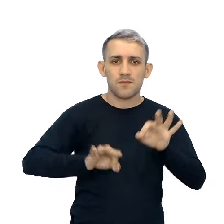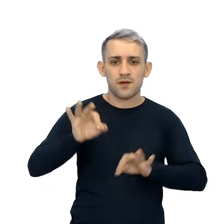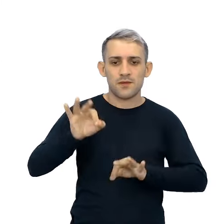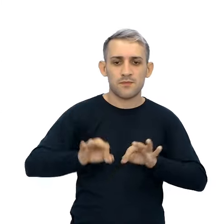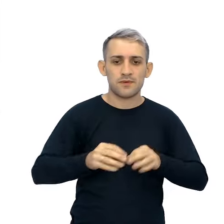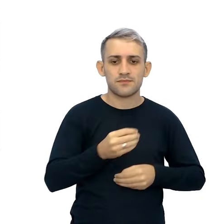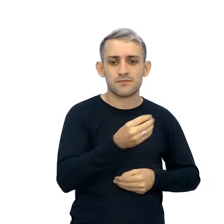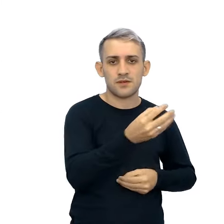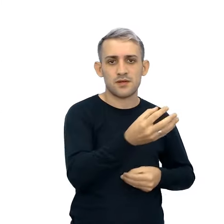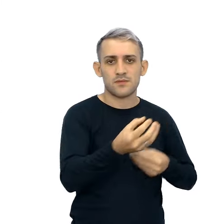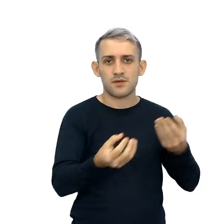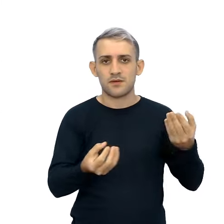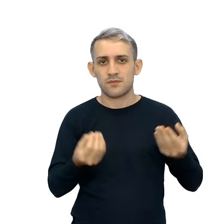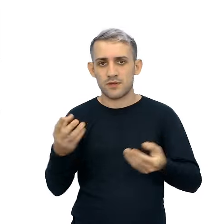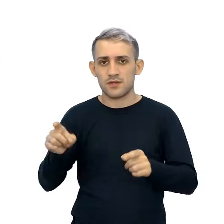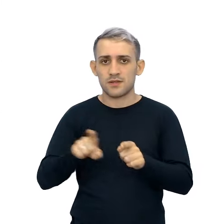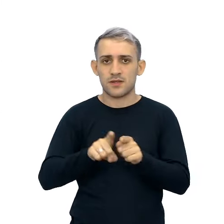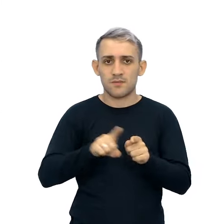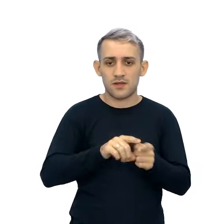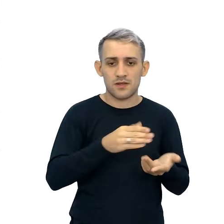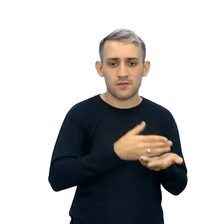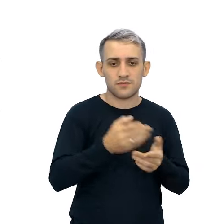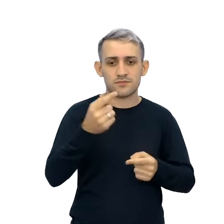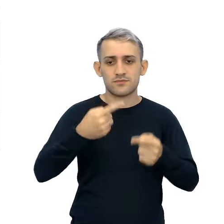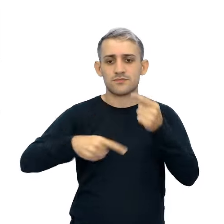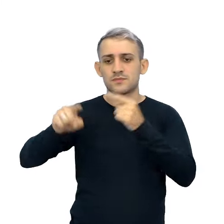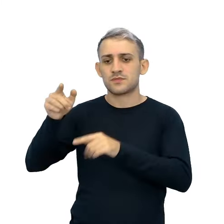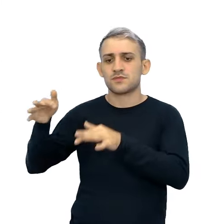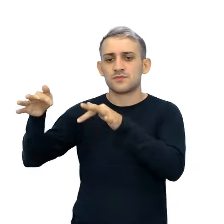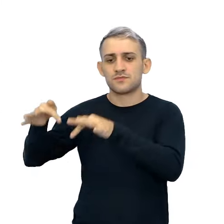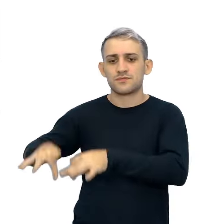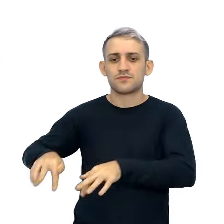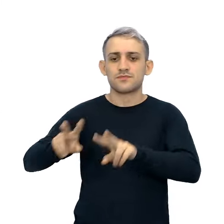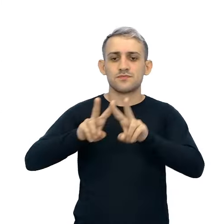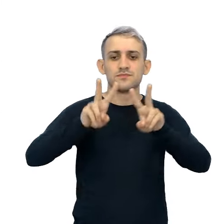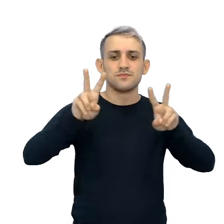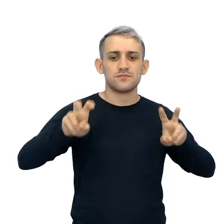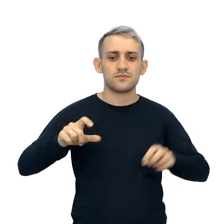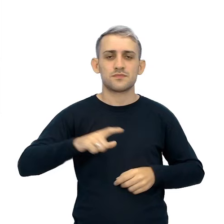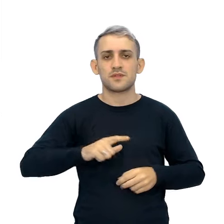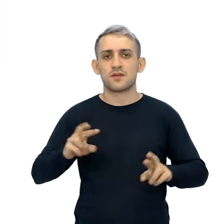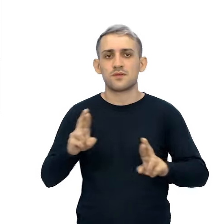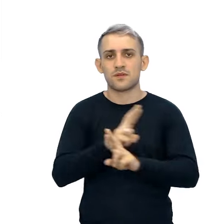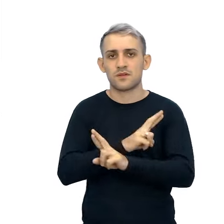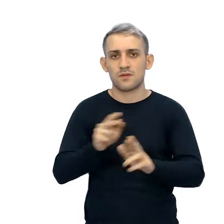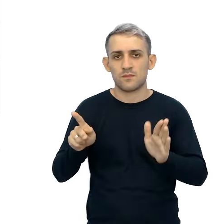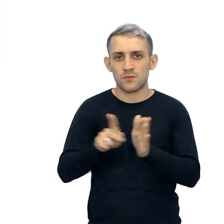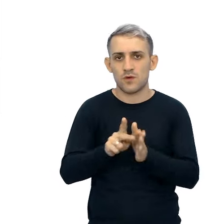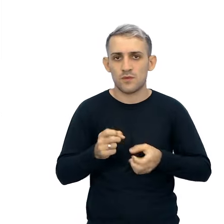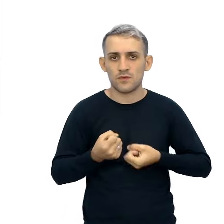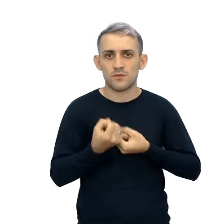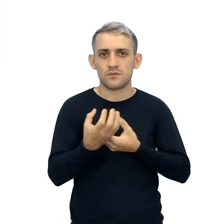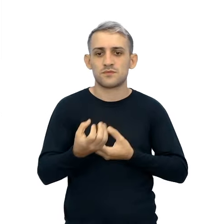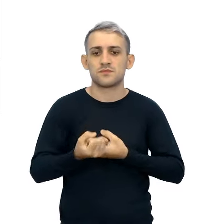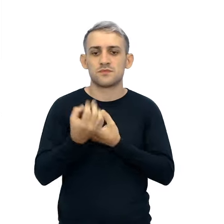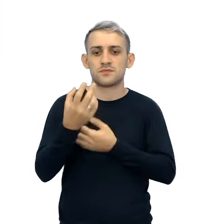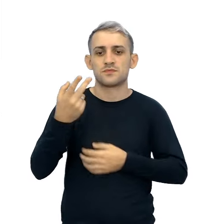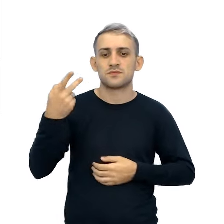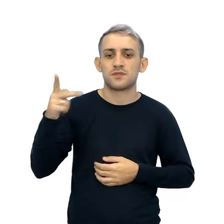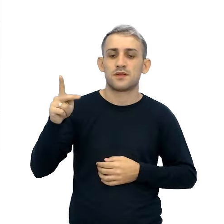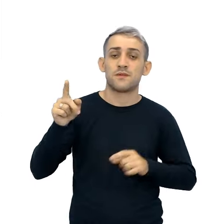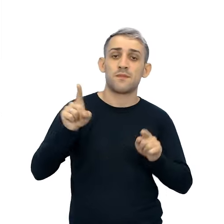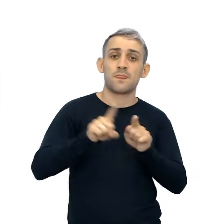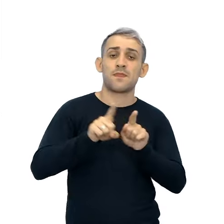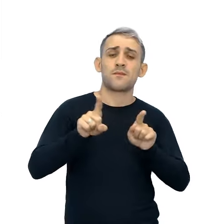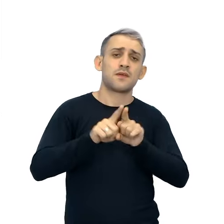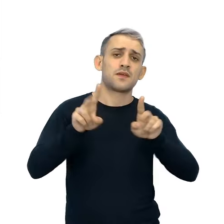a introdução, desenvolvimento e conclusão do tema, que se relaciona, então, ao poema Morte e Vida Severina. Em relação